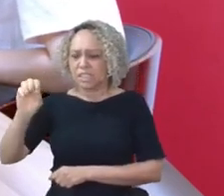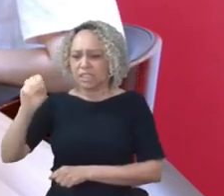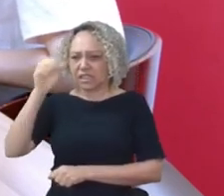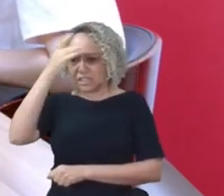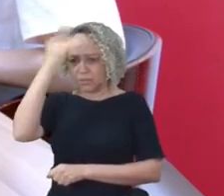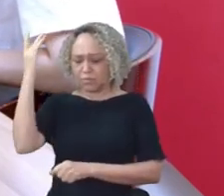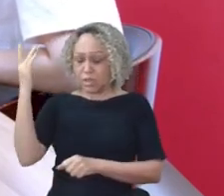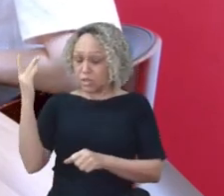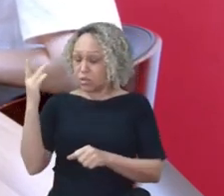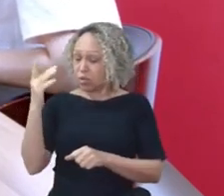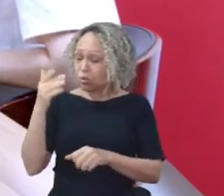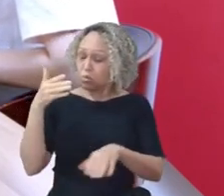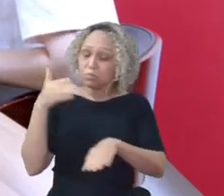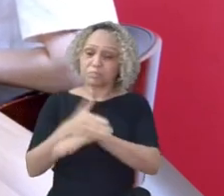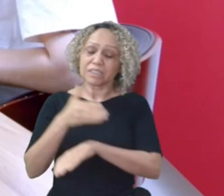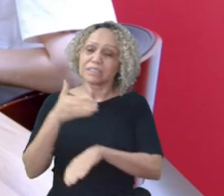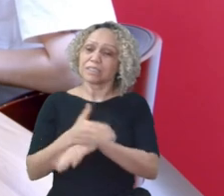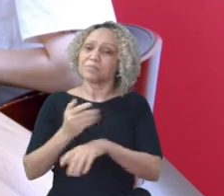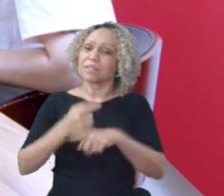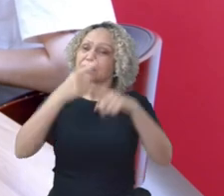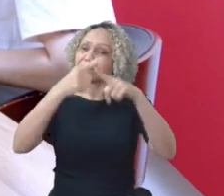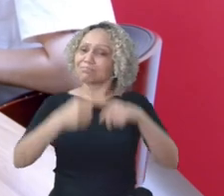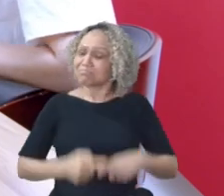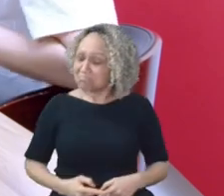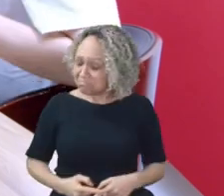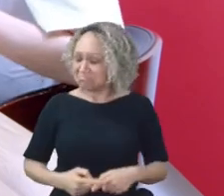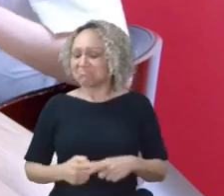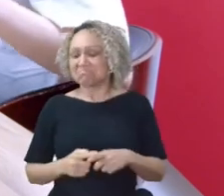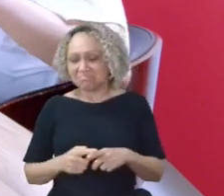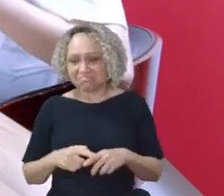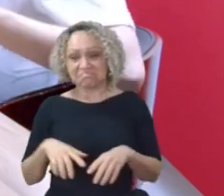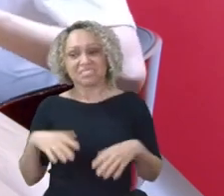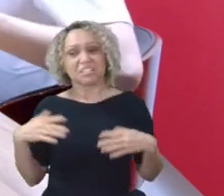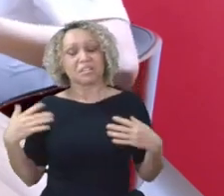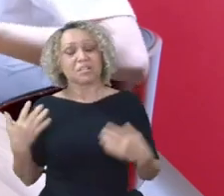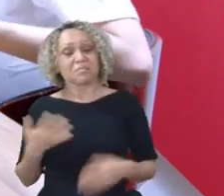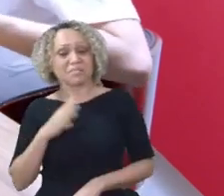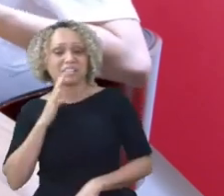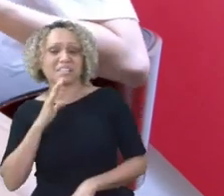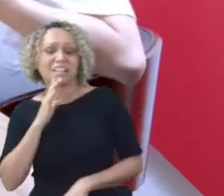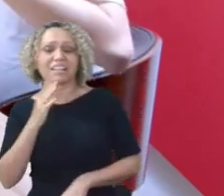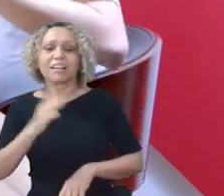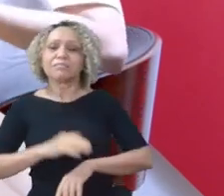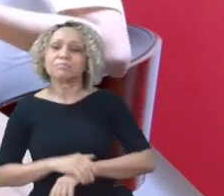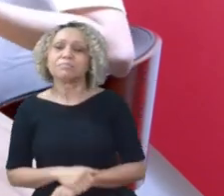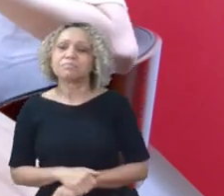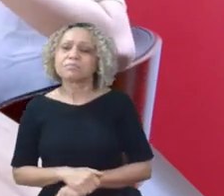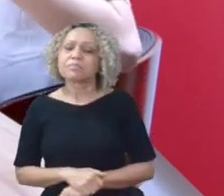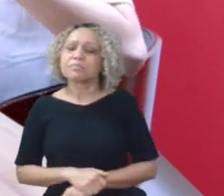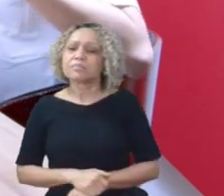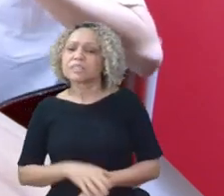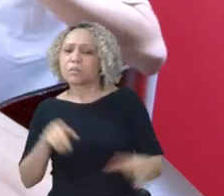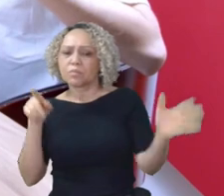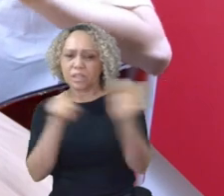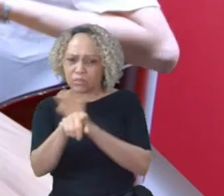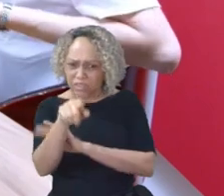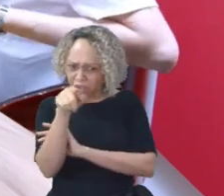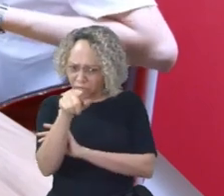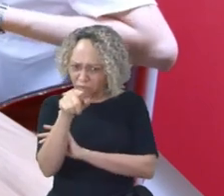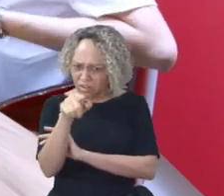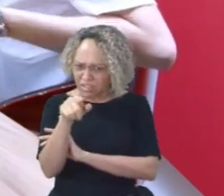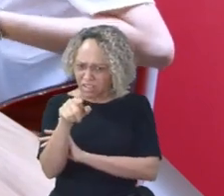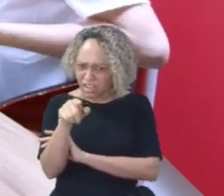muita gente, né? Foi Muitos gente. Indígenas, que bacana isso. E lá tu encontrou indígenas